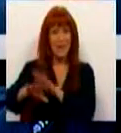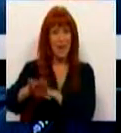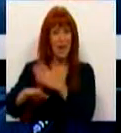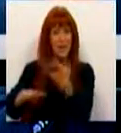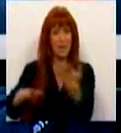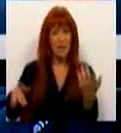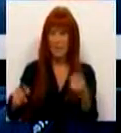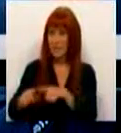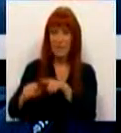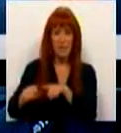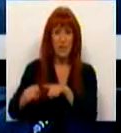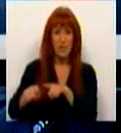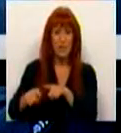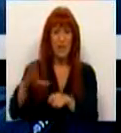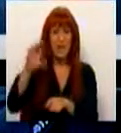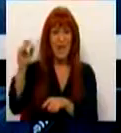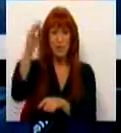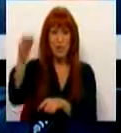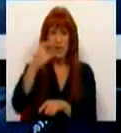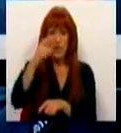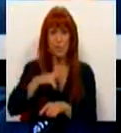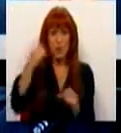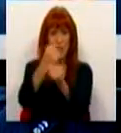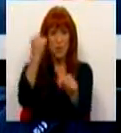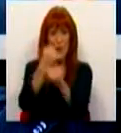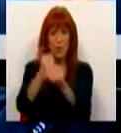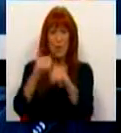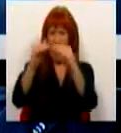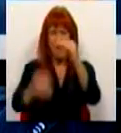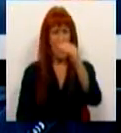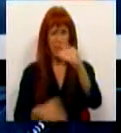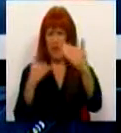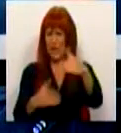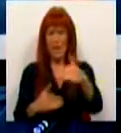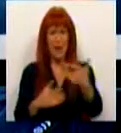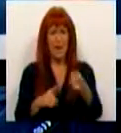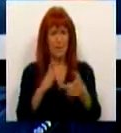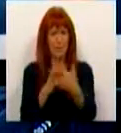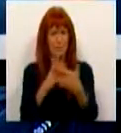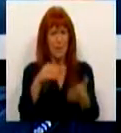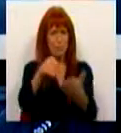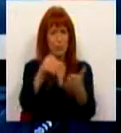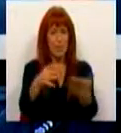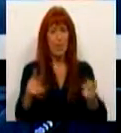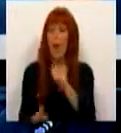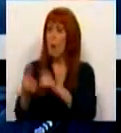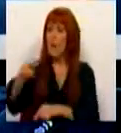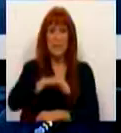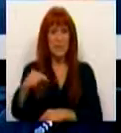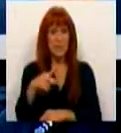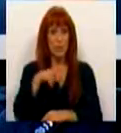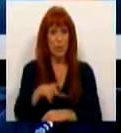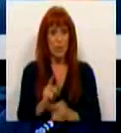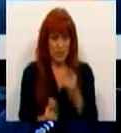direita, 10% dos trabalhadores estivessem abaixo do limiar de pobreza. E aumentar o salário